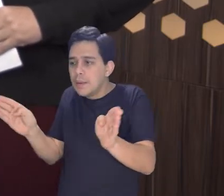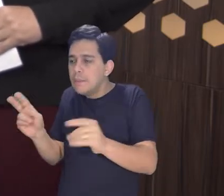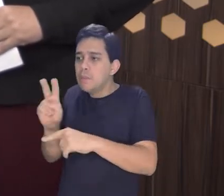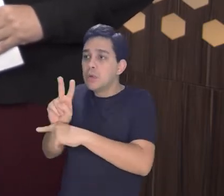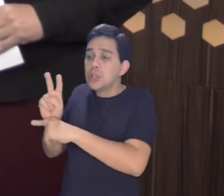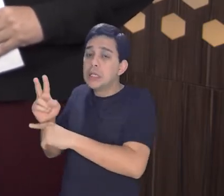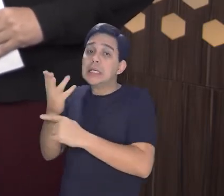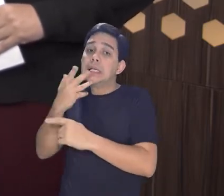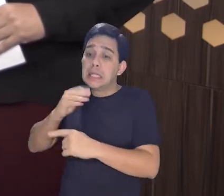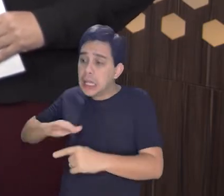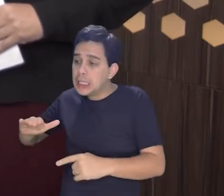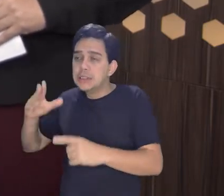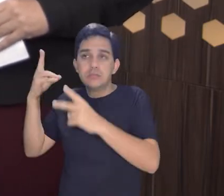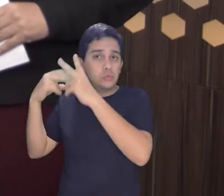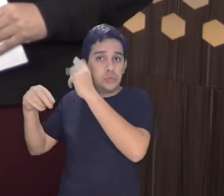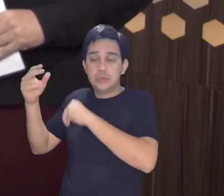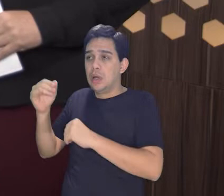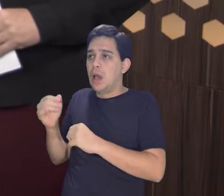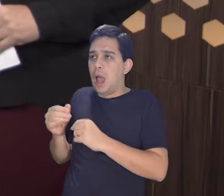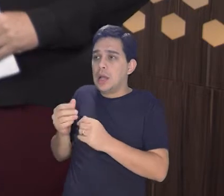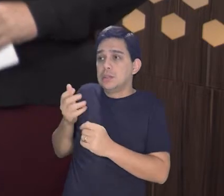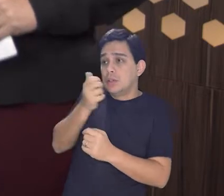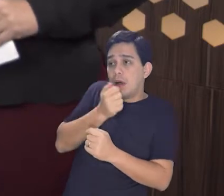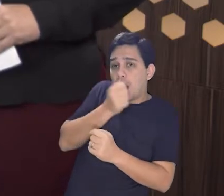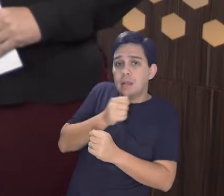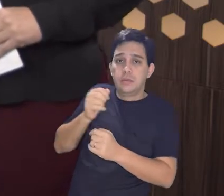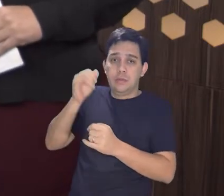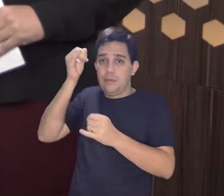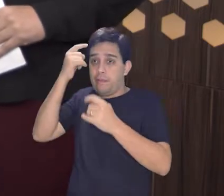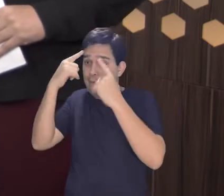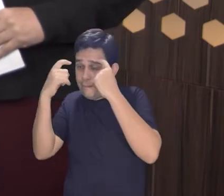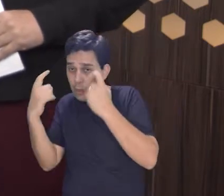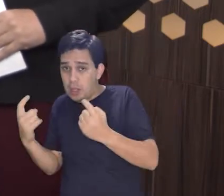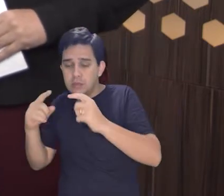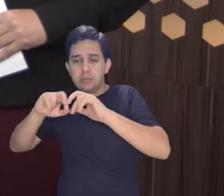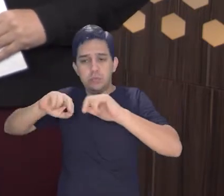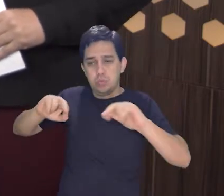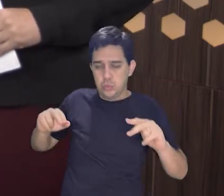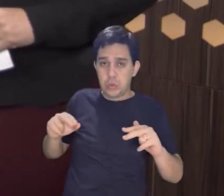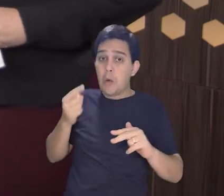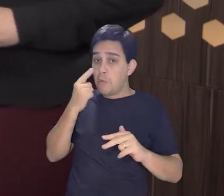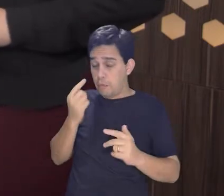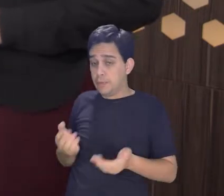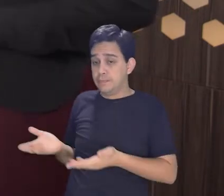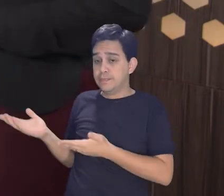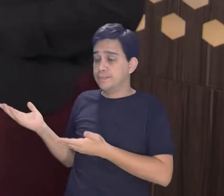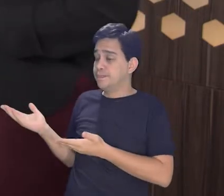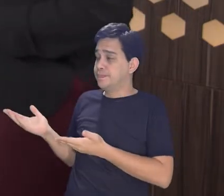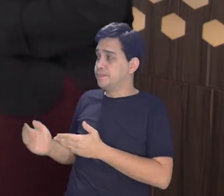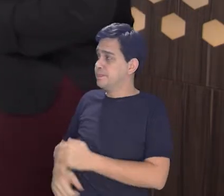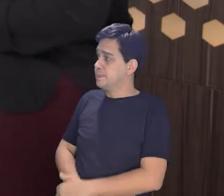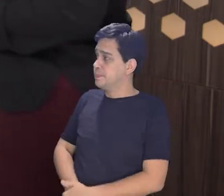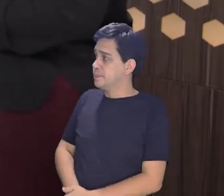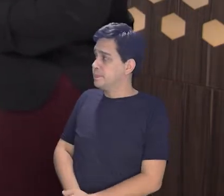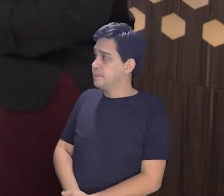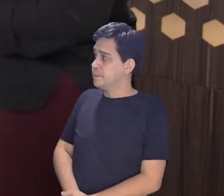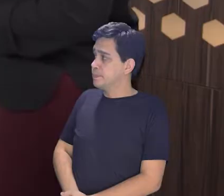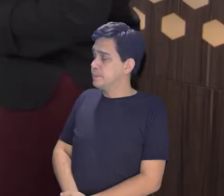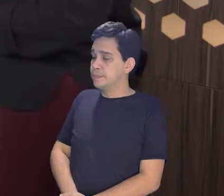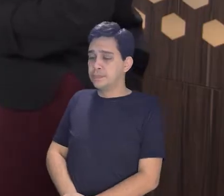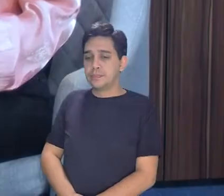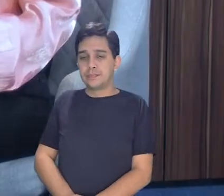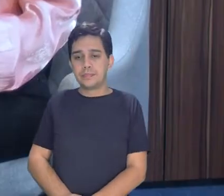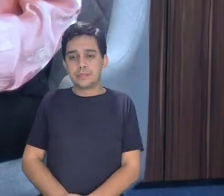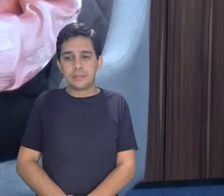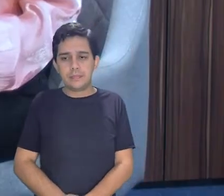de violência e visa evitar o processo de revitimização. Acompanhe. Há 5 anos,